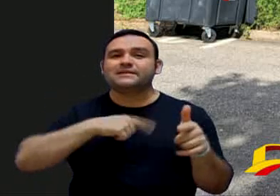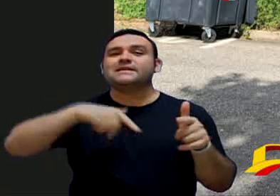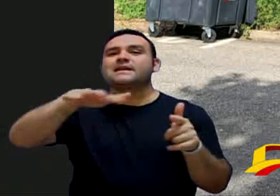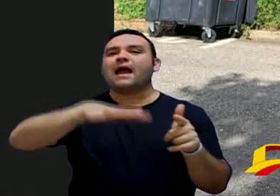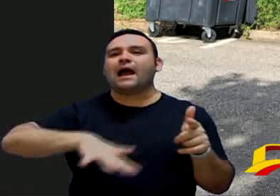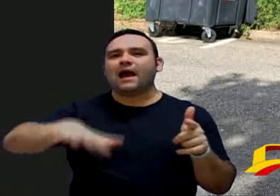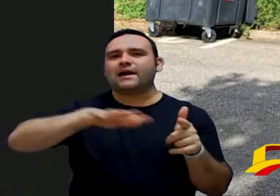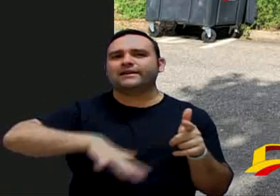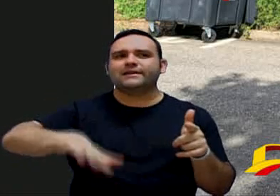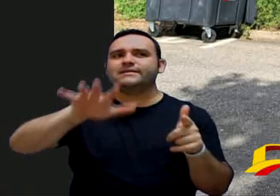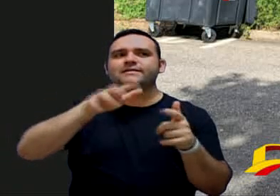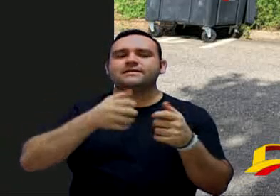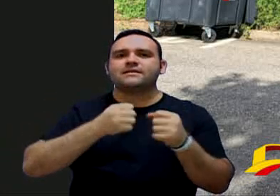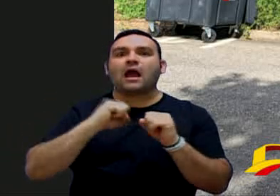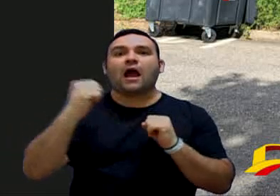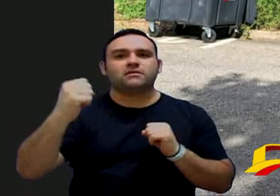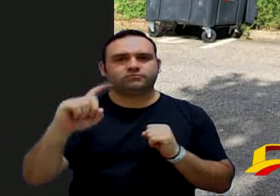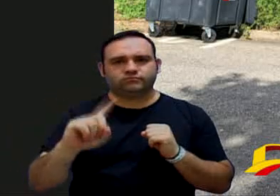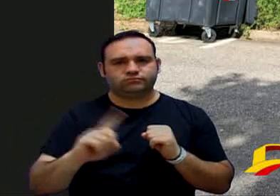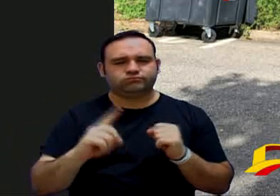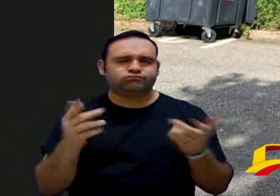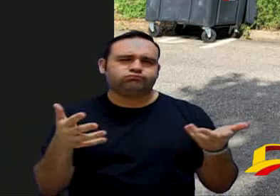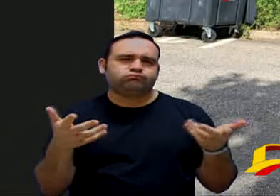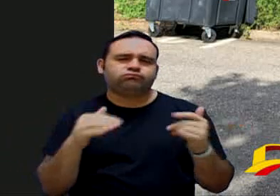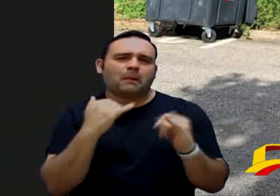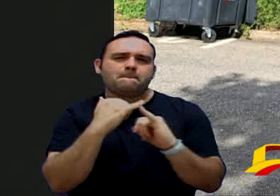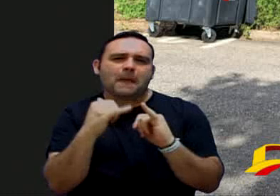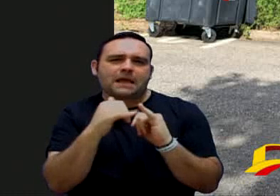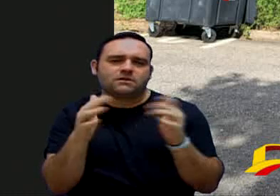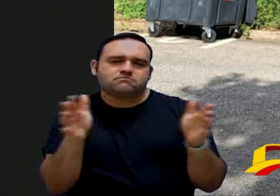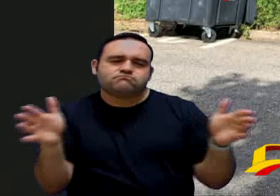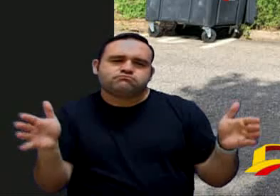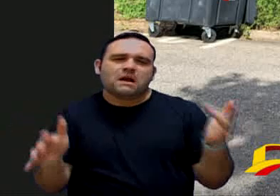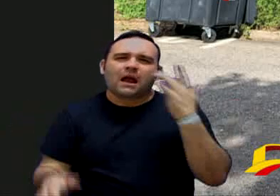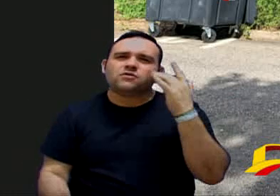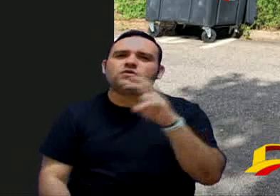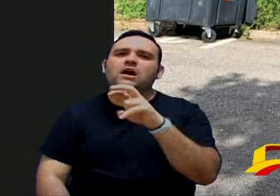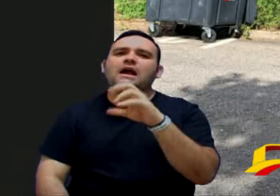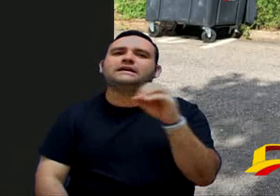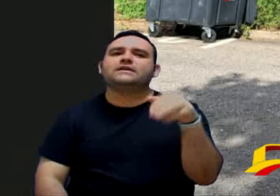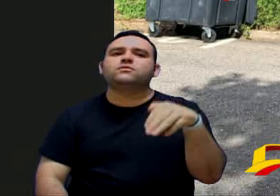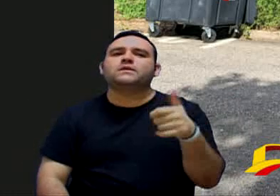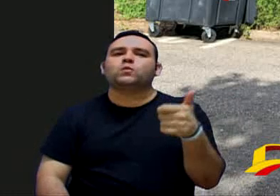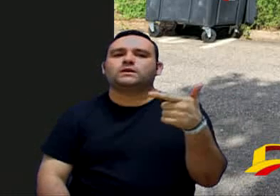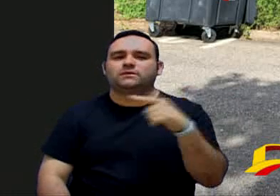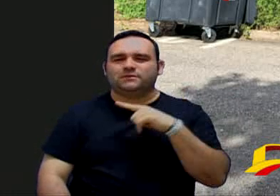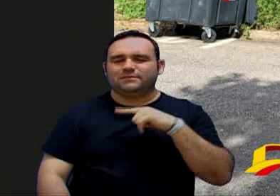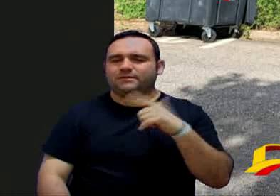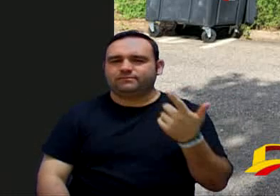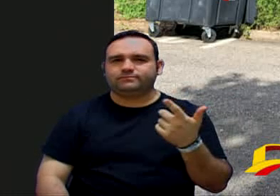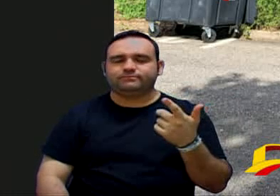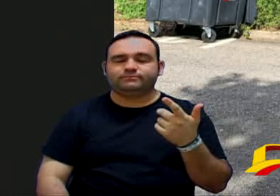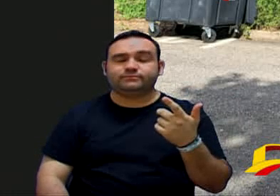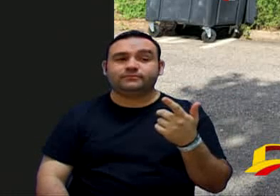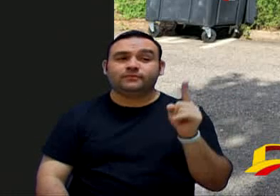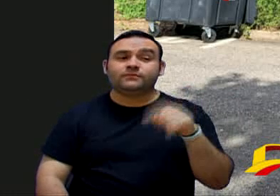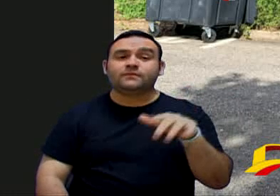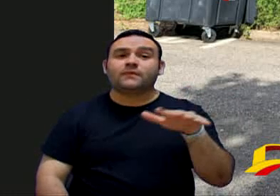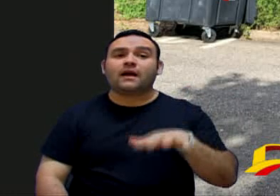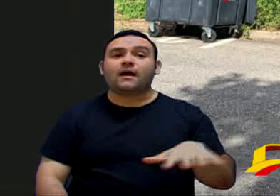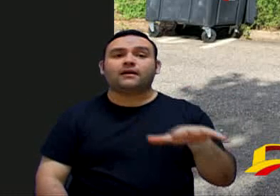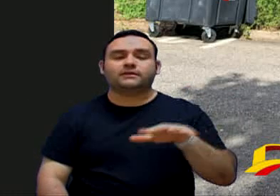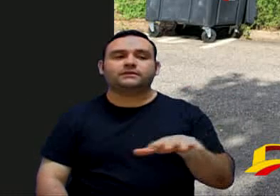não muito grande na área assim Acho que tem 500 metros quadrados no máximo é